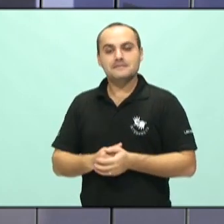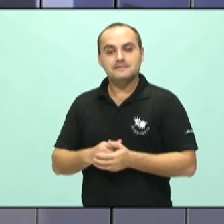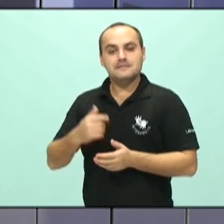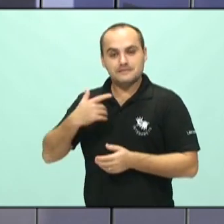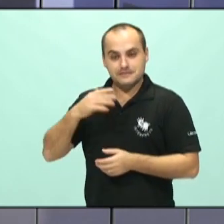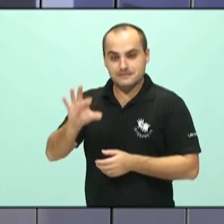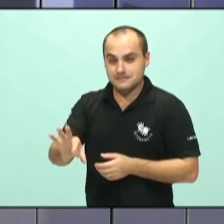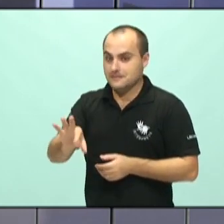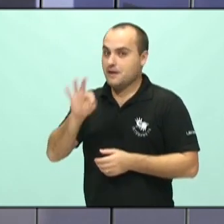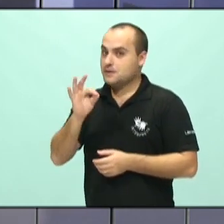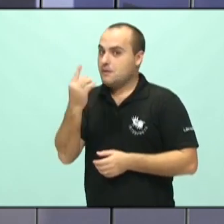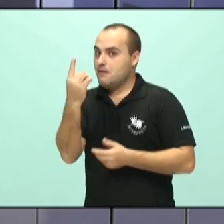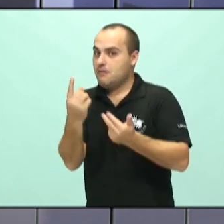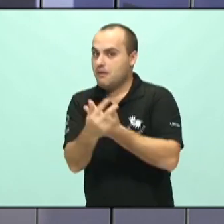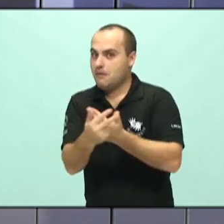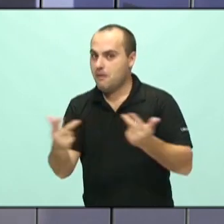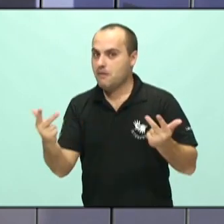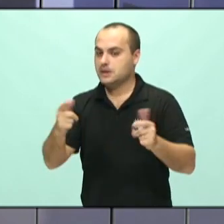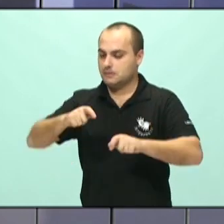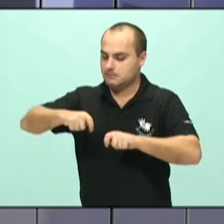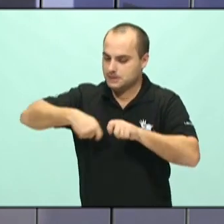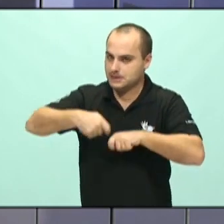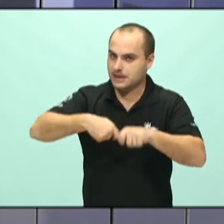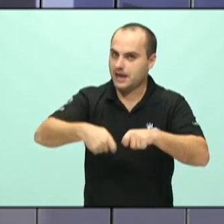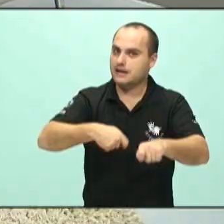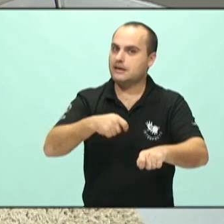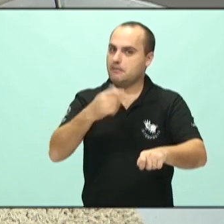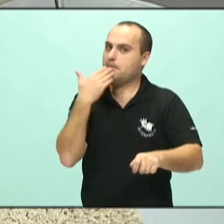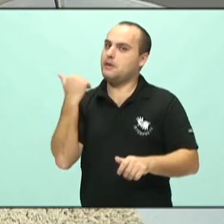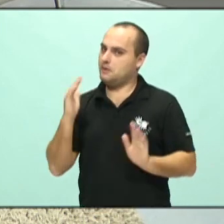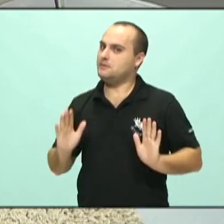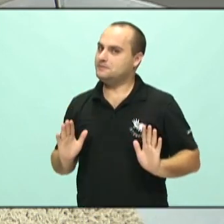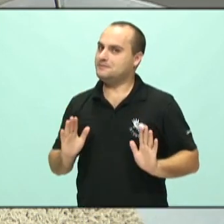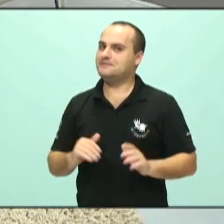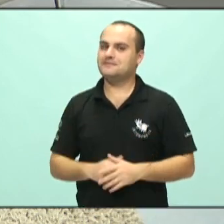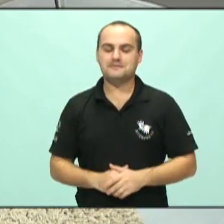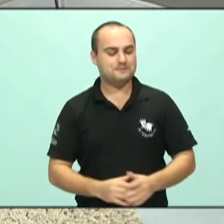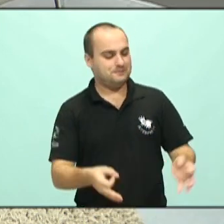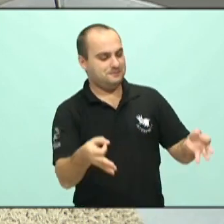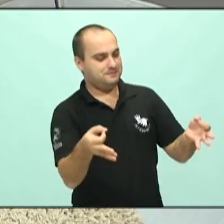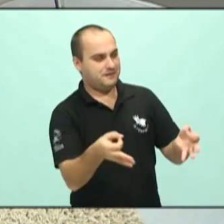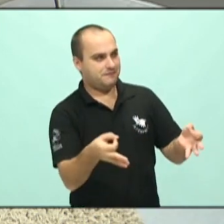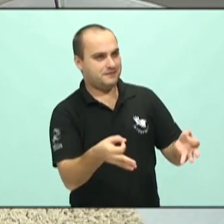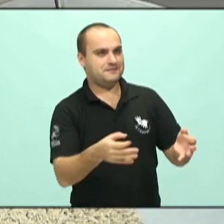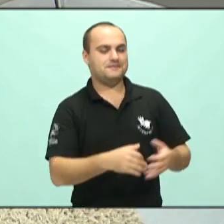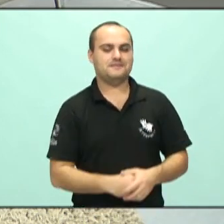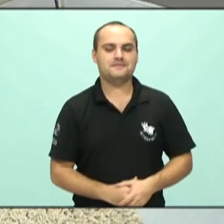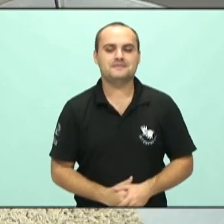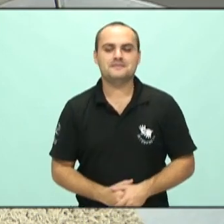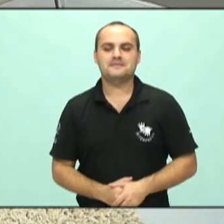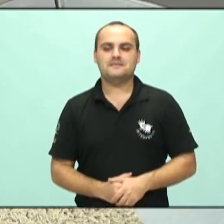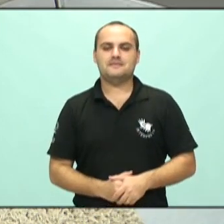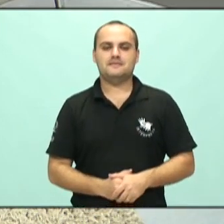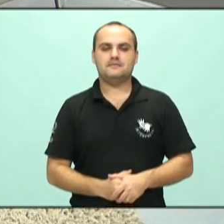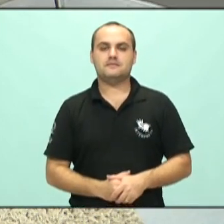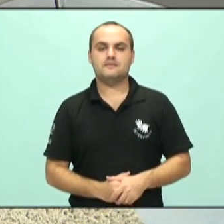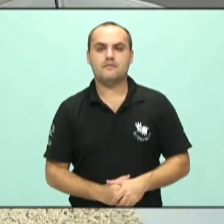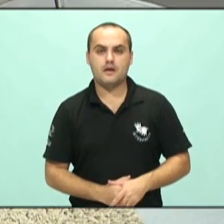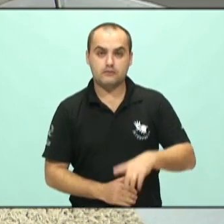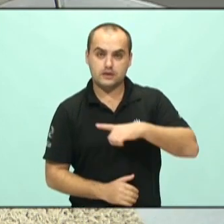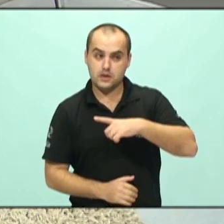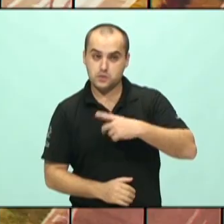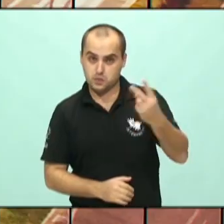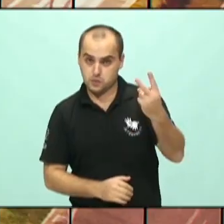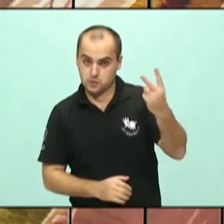pouco menos, que machuca menos, que é o ciclismo. Perfeito. Eu tenho aliás, são duas